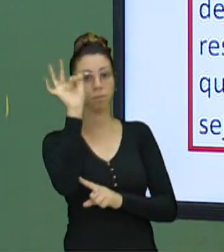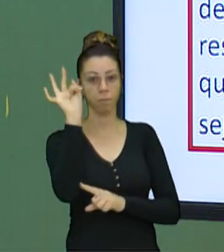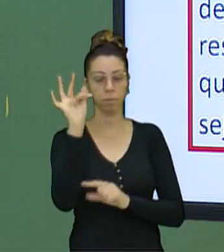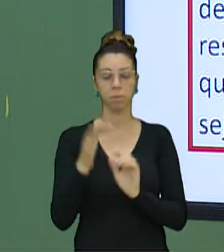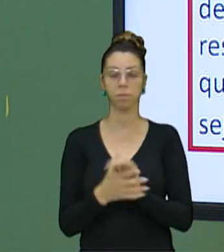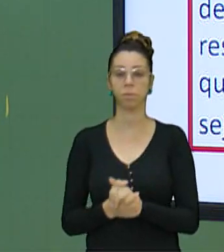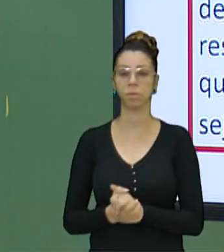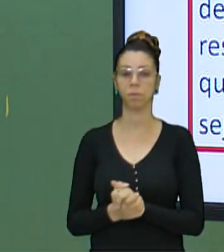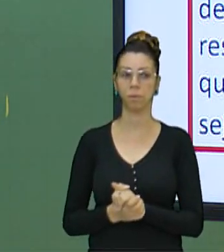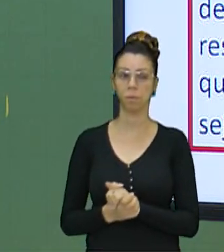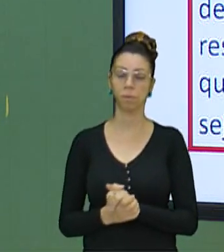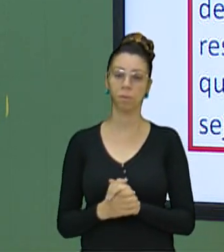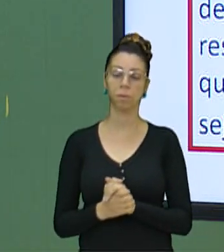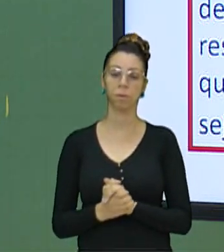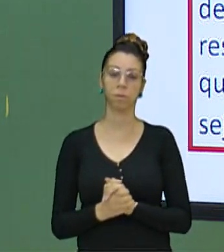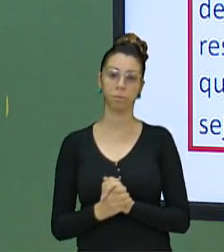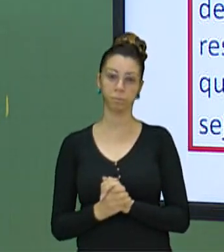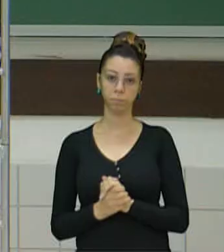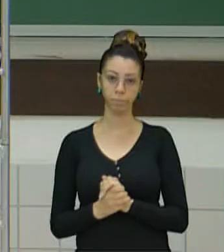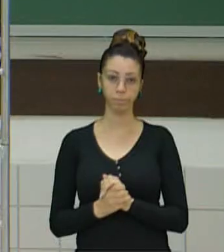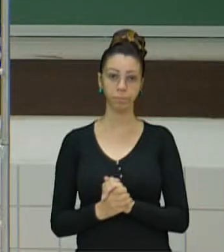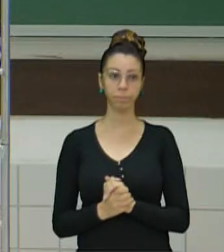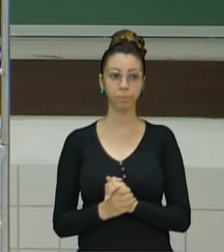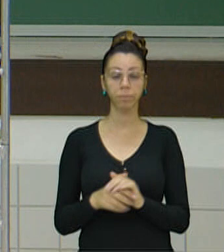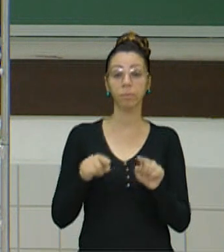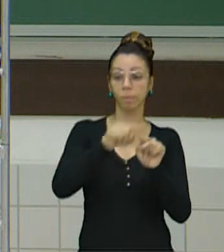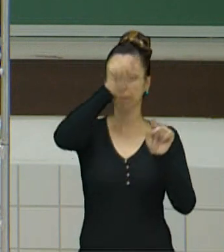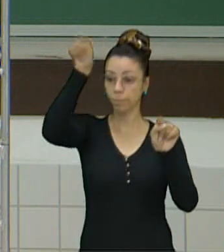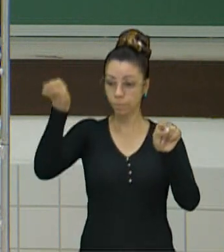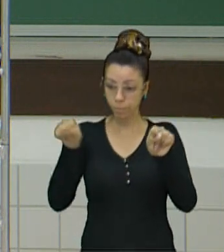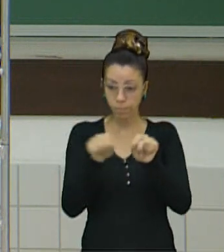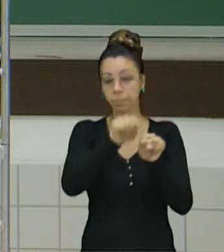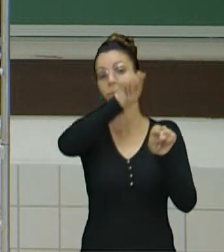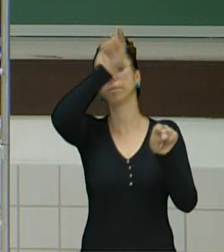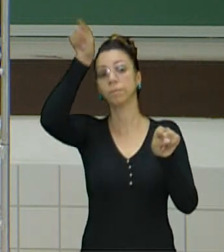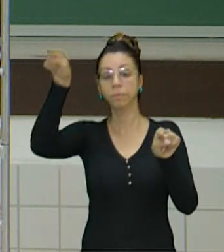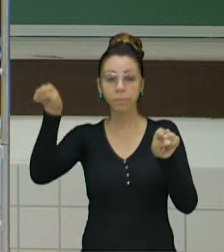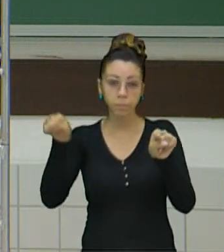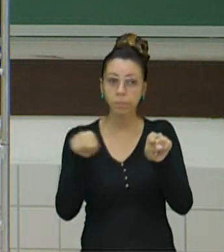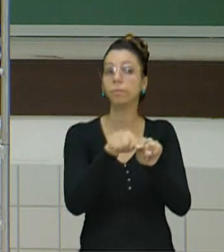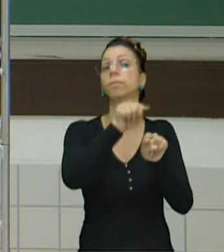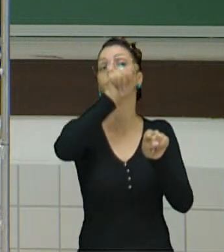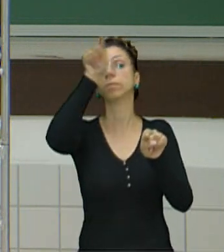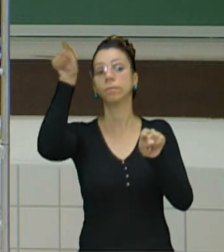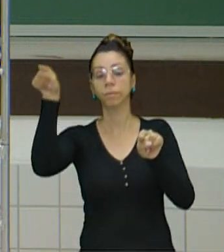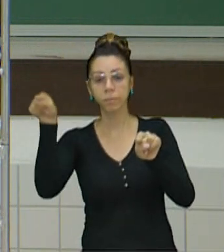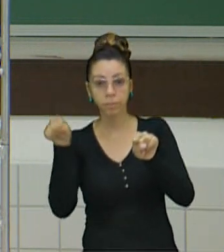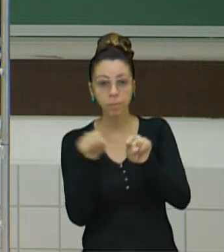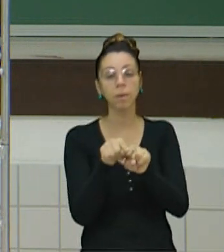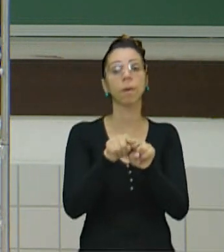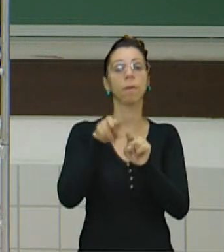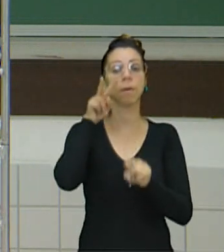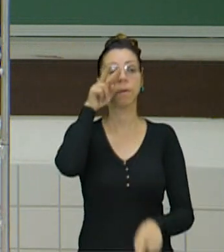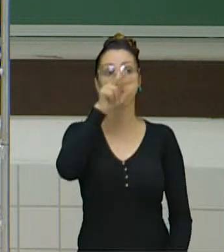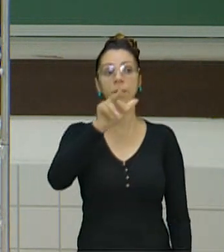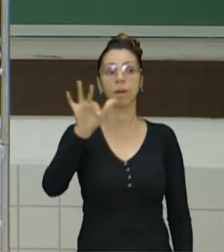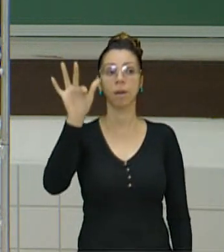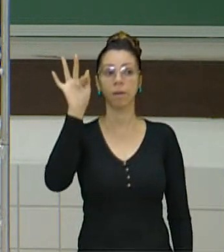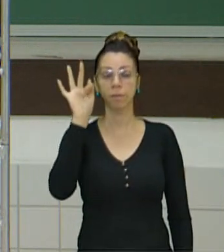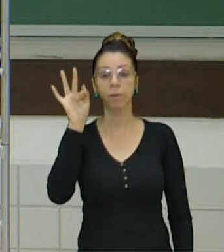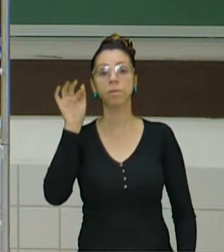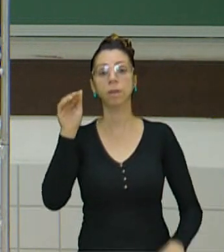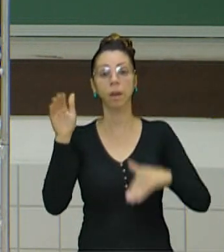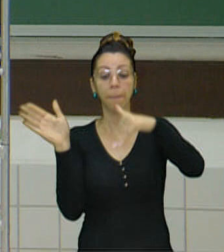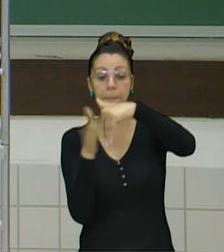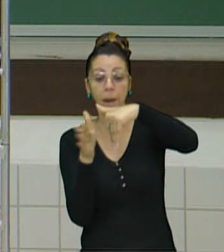Então, durante esse trajeto aqui, durante esse movimento circular, constantemente a força centrípeta está fazendo isso aqui com o objeto,